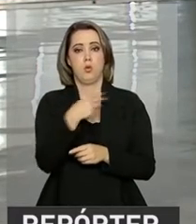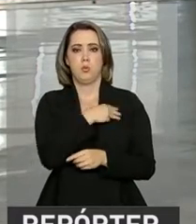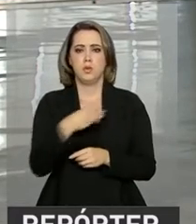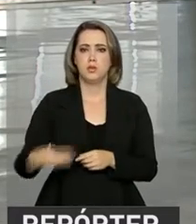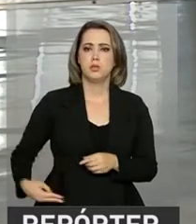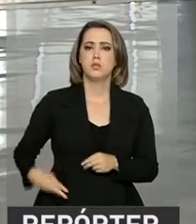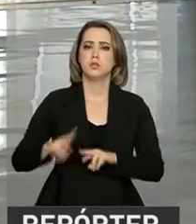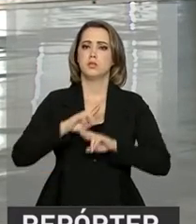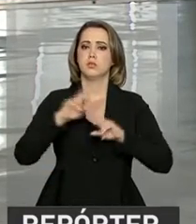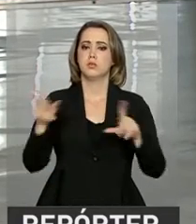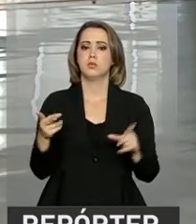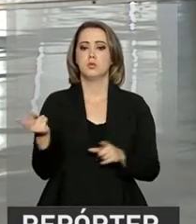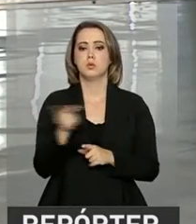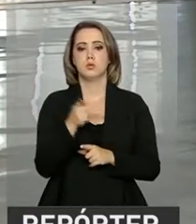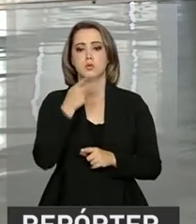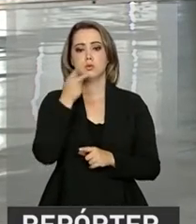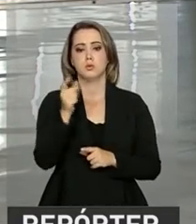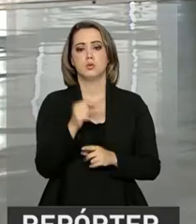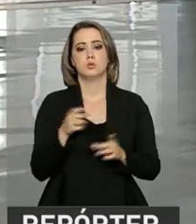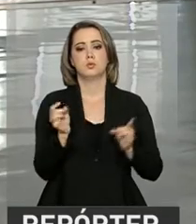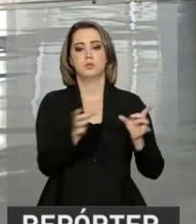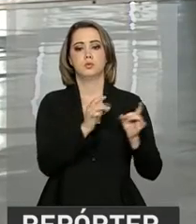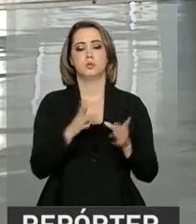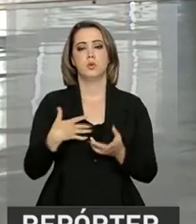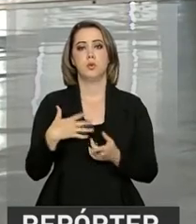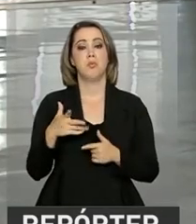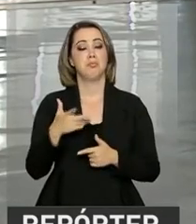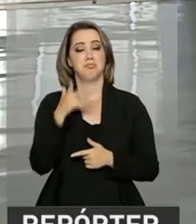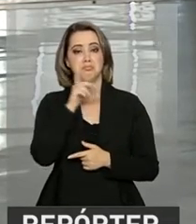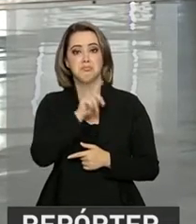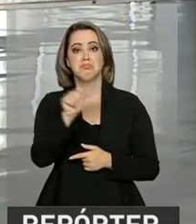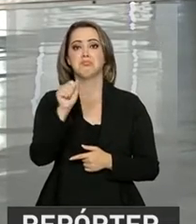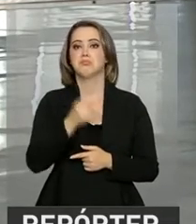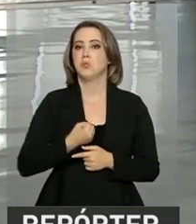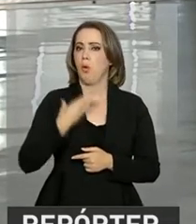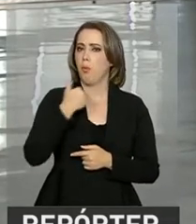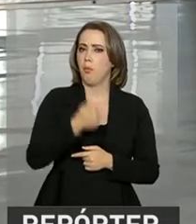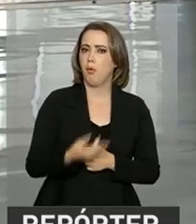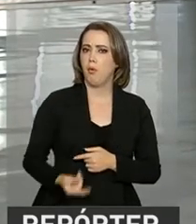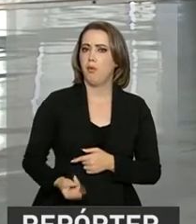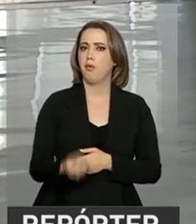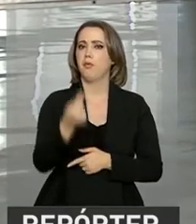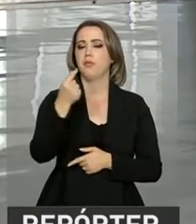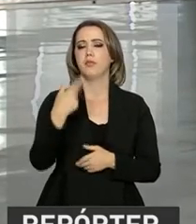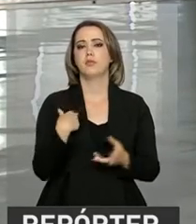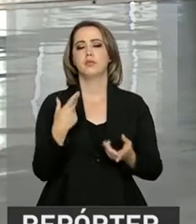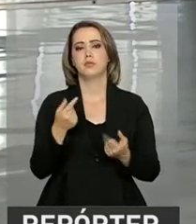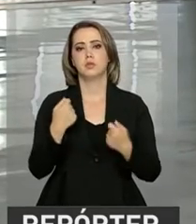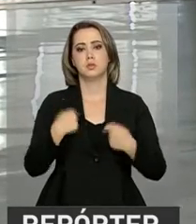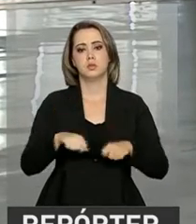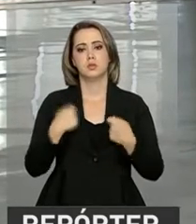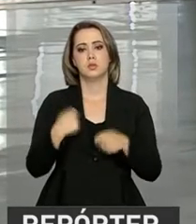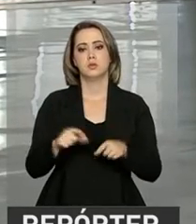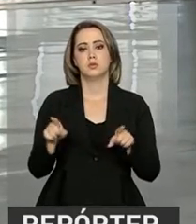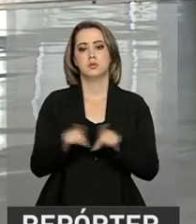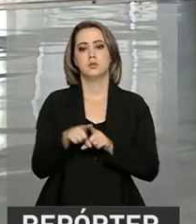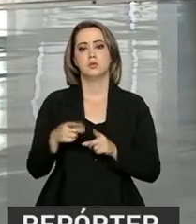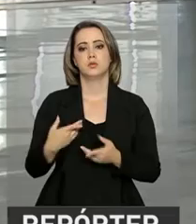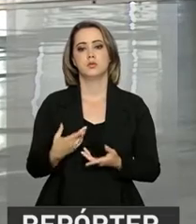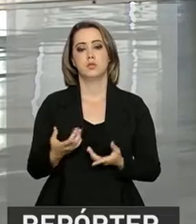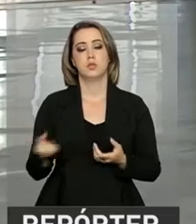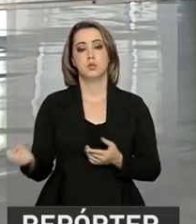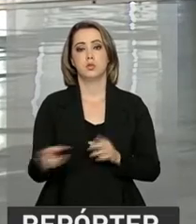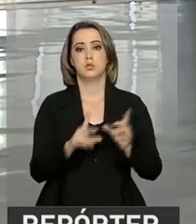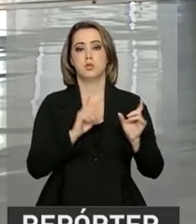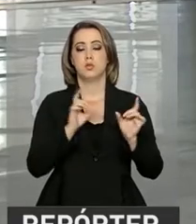transportes maurício quintella o leilão superou todas as expectativas arrecadando mais do que o necessário a nova concessionária